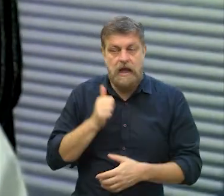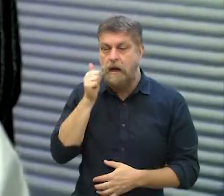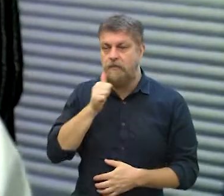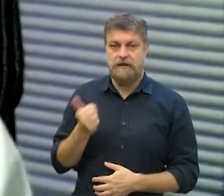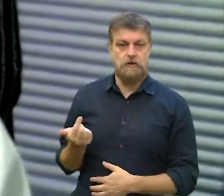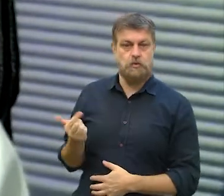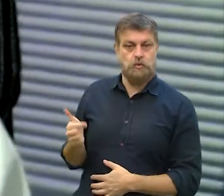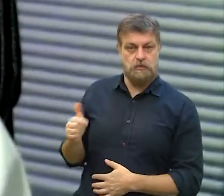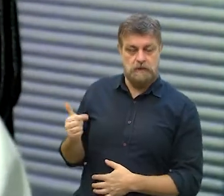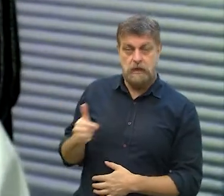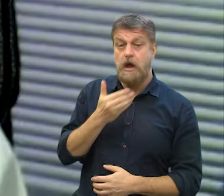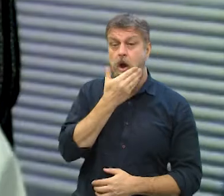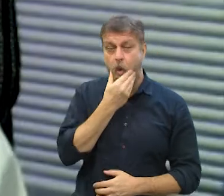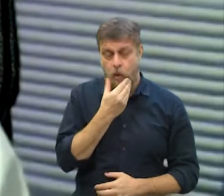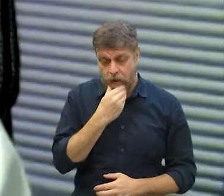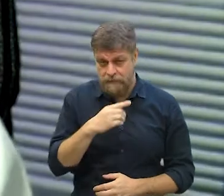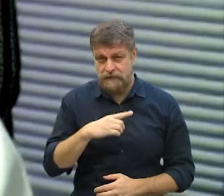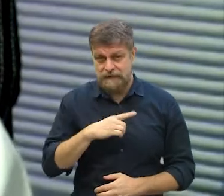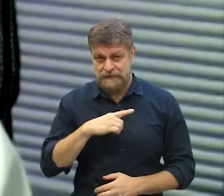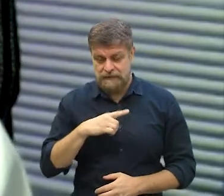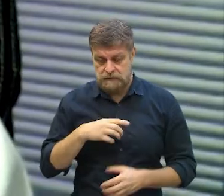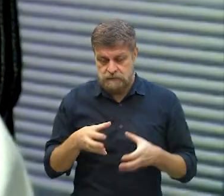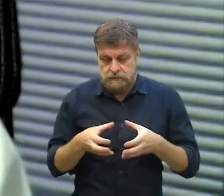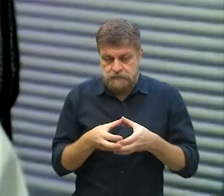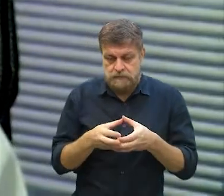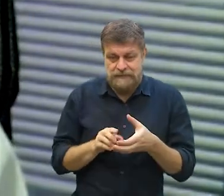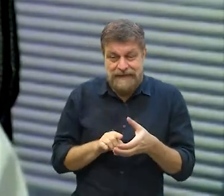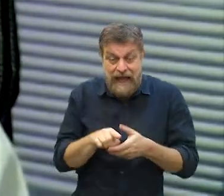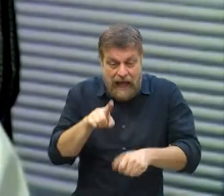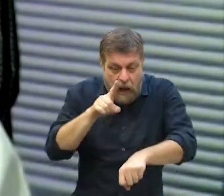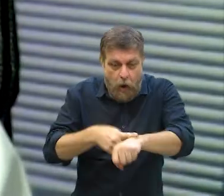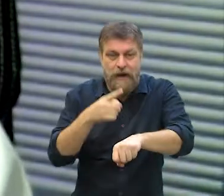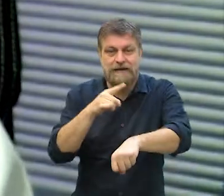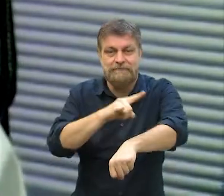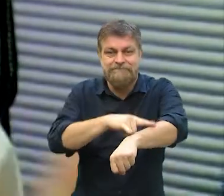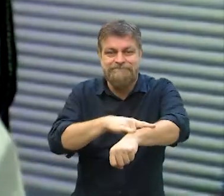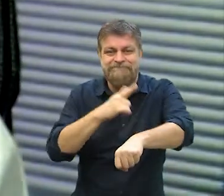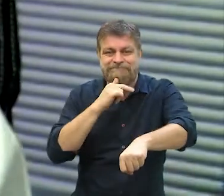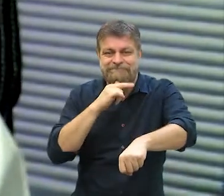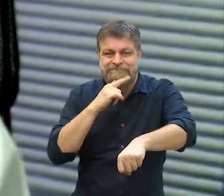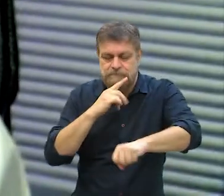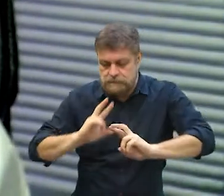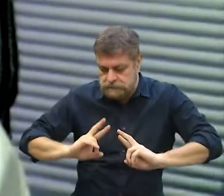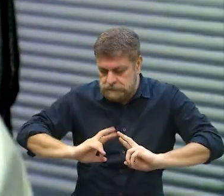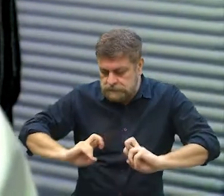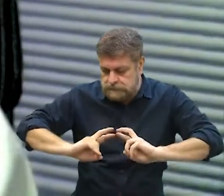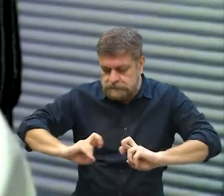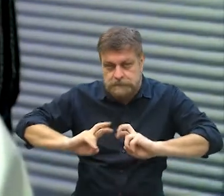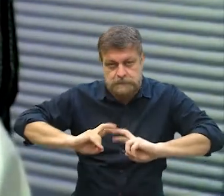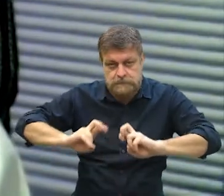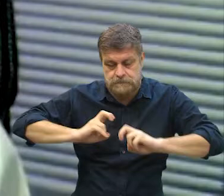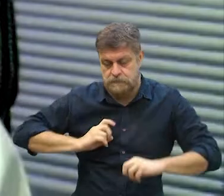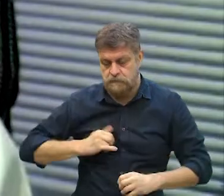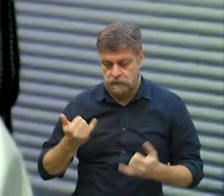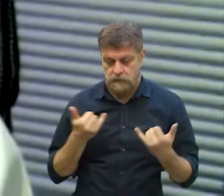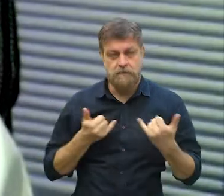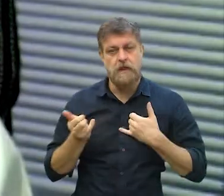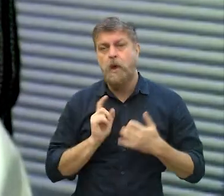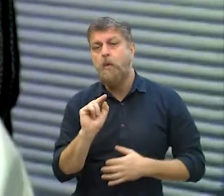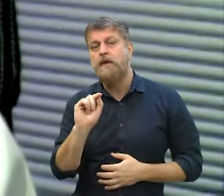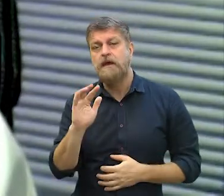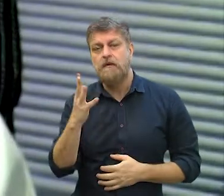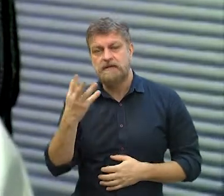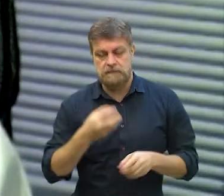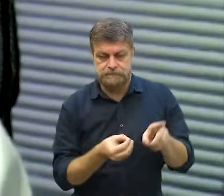A mulher não tem a próstata, então nos homens a próstata envolve a uretra. E daí vem os sintomas prostáticos que a gente sempre ouve